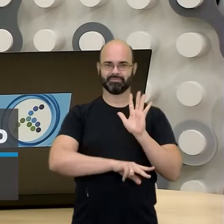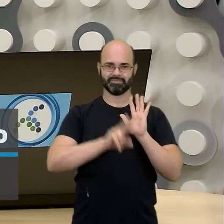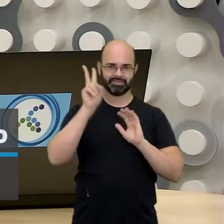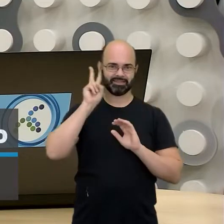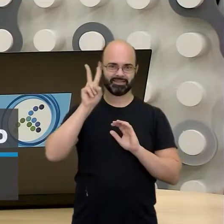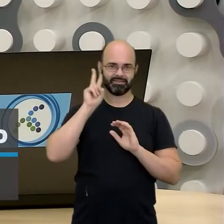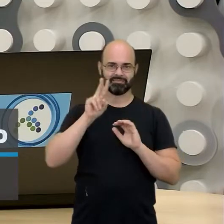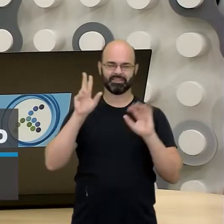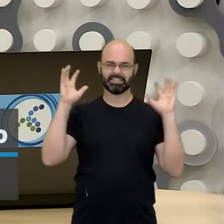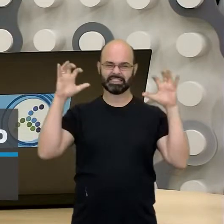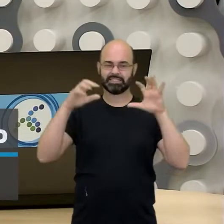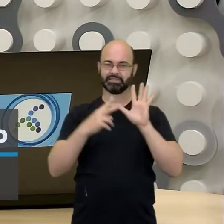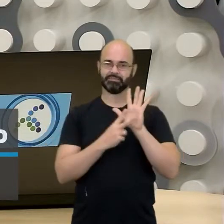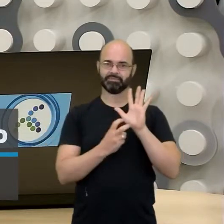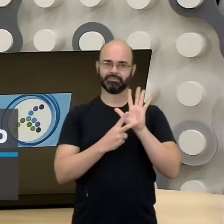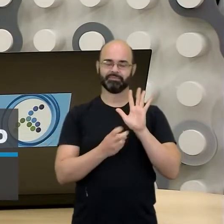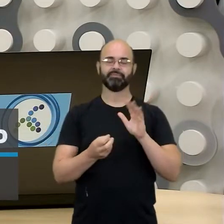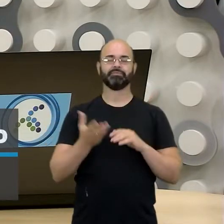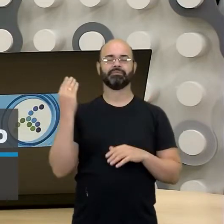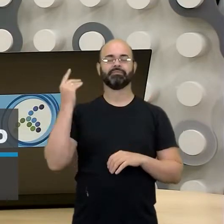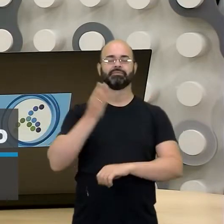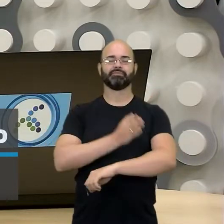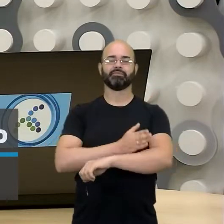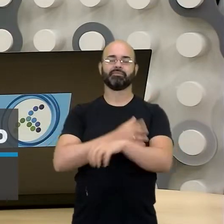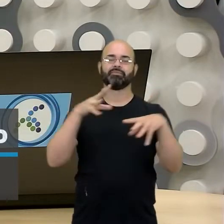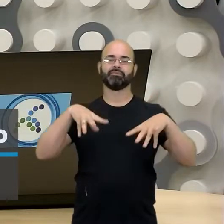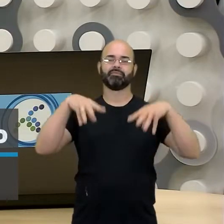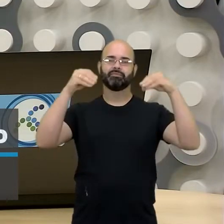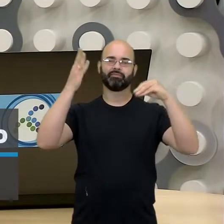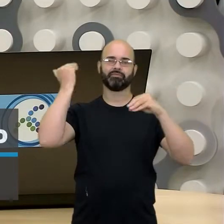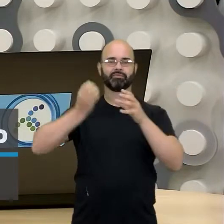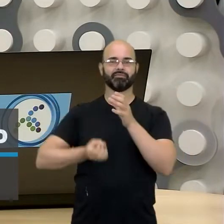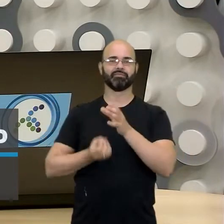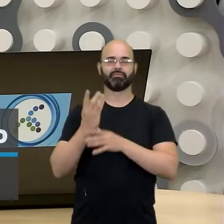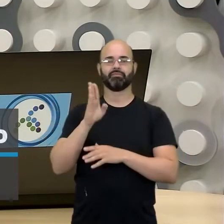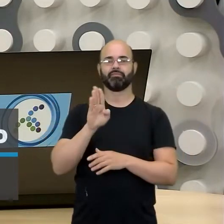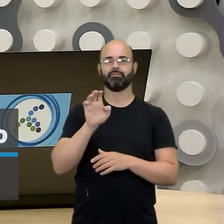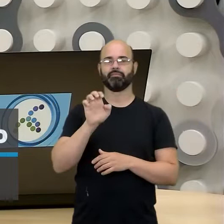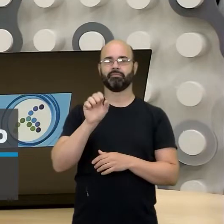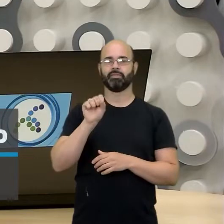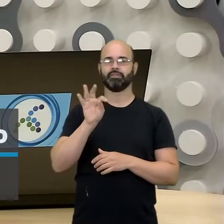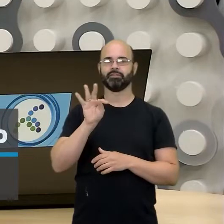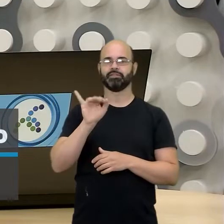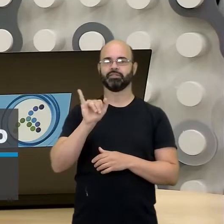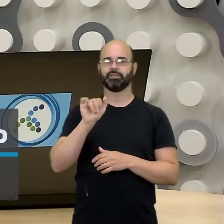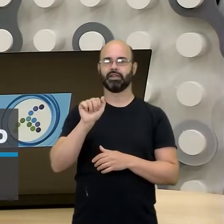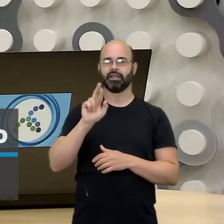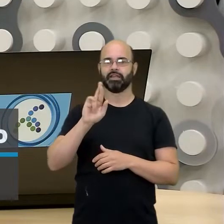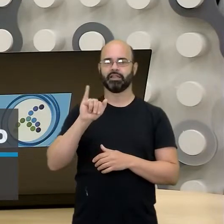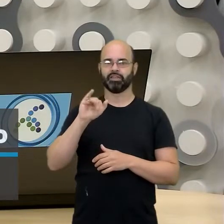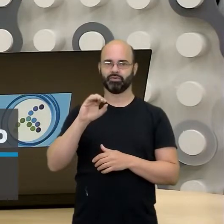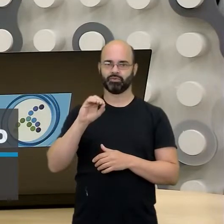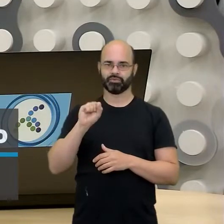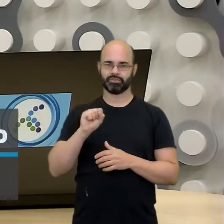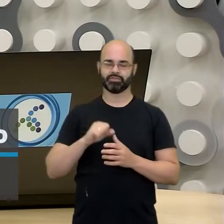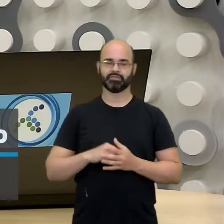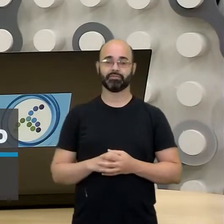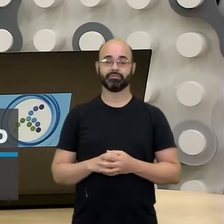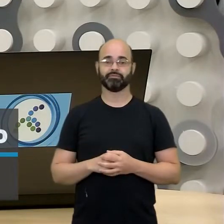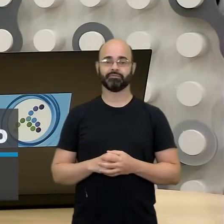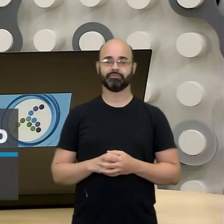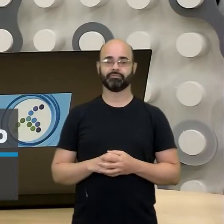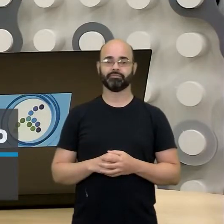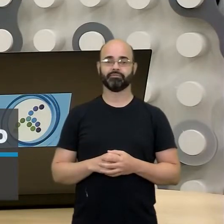dos tempos medievais, vocês já construíam esses os bestiários que a professora falou, né? Então já começa ali